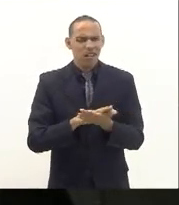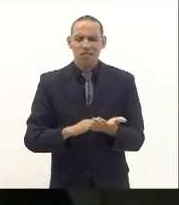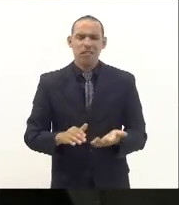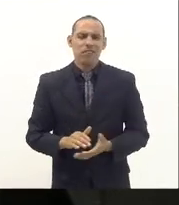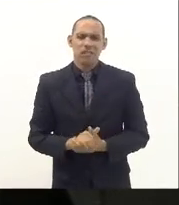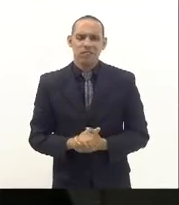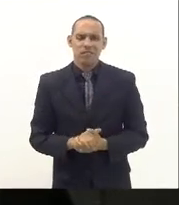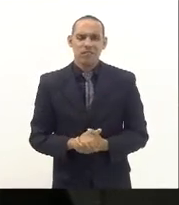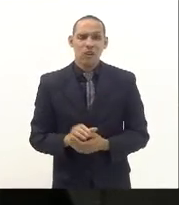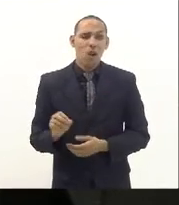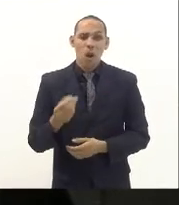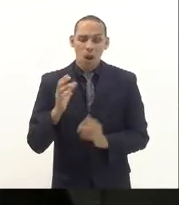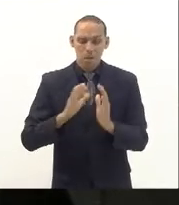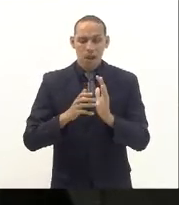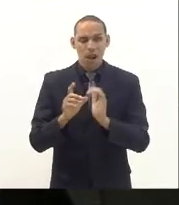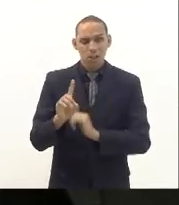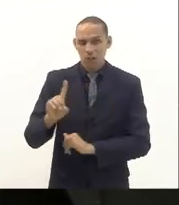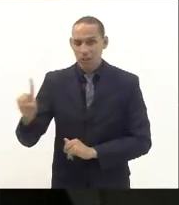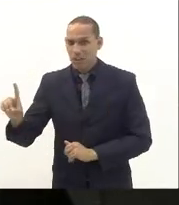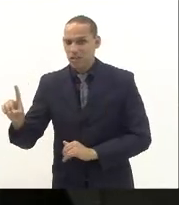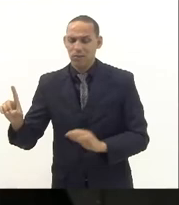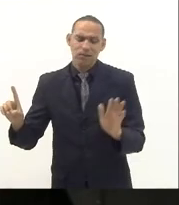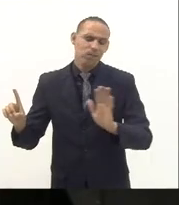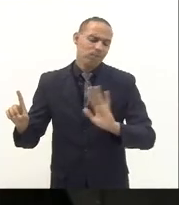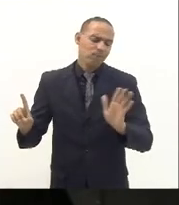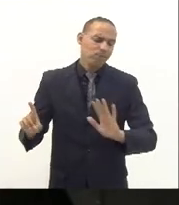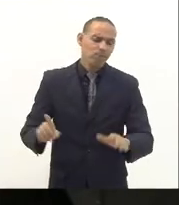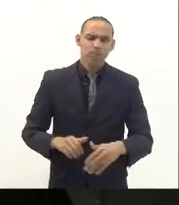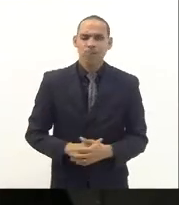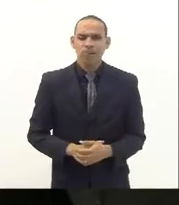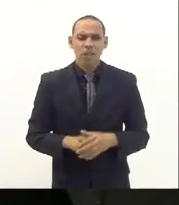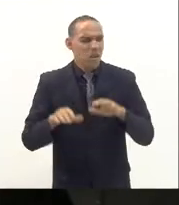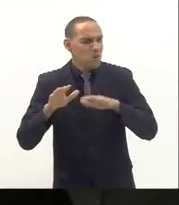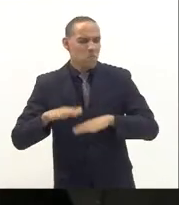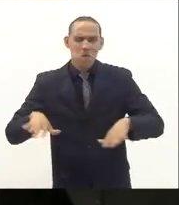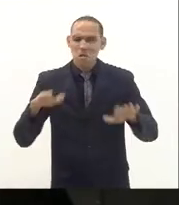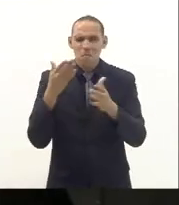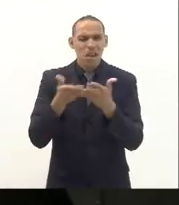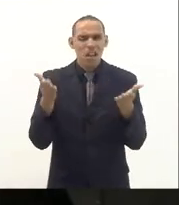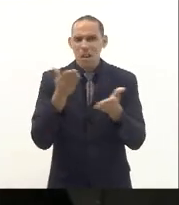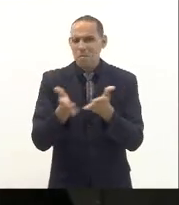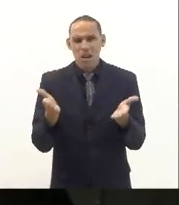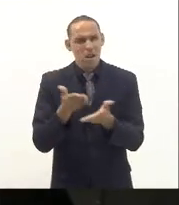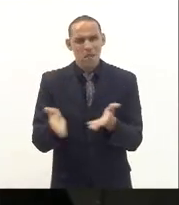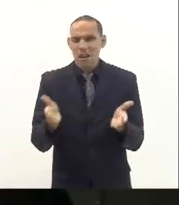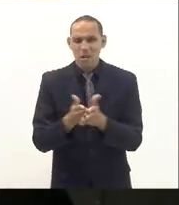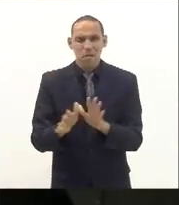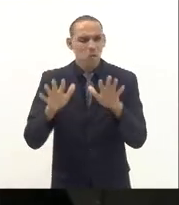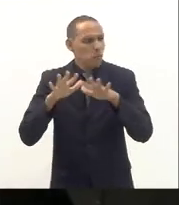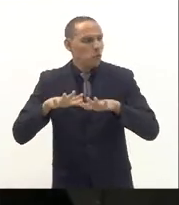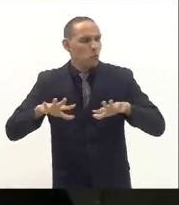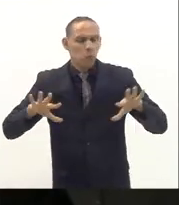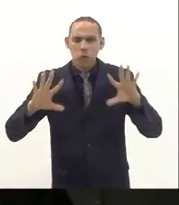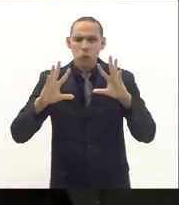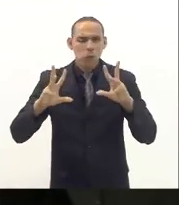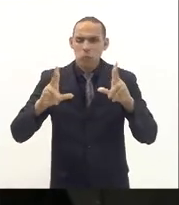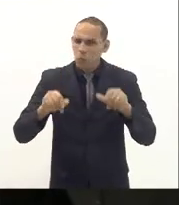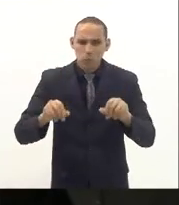próprios partidos de direita todos perdem sem exceção